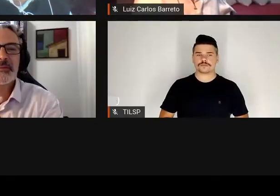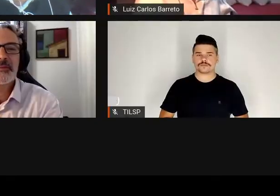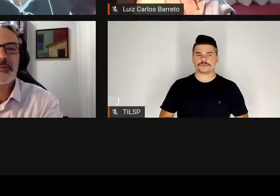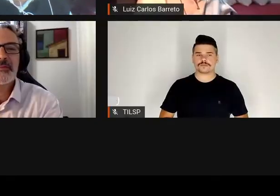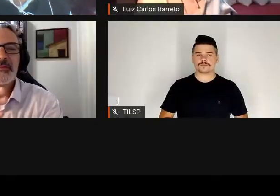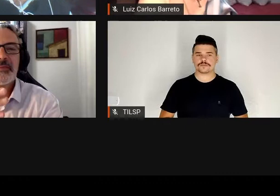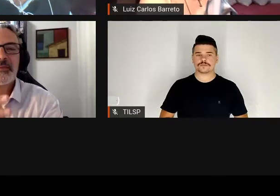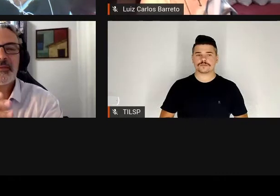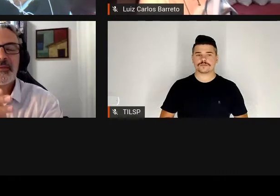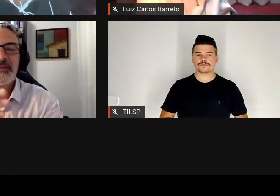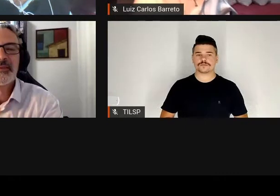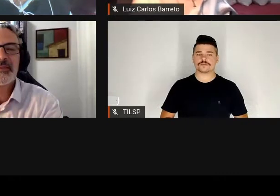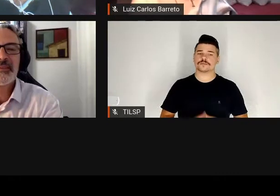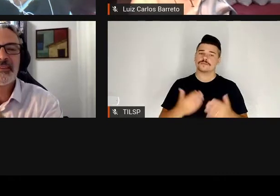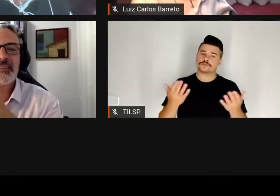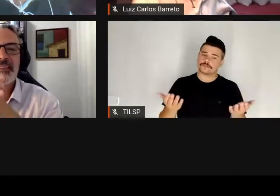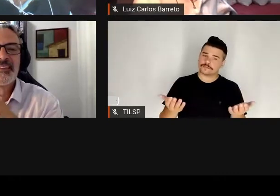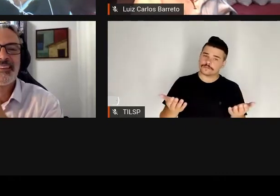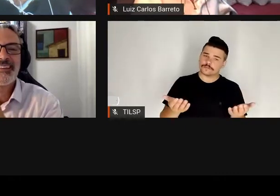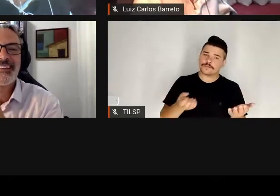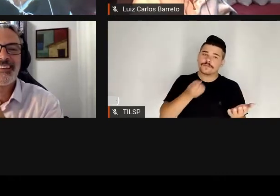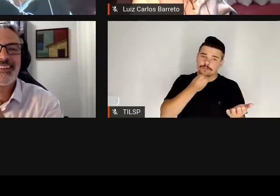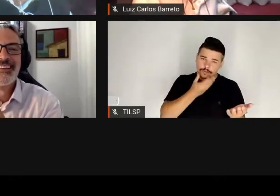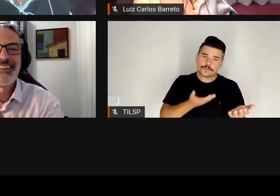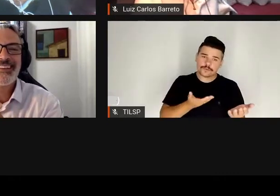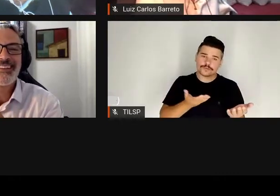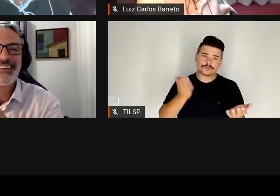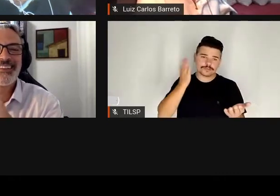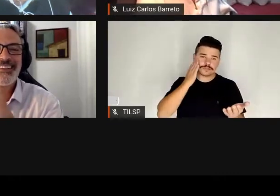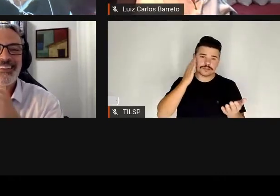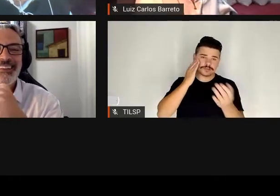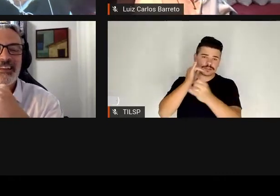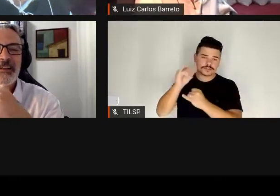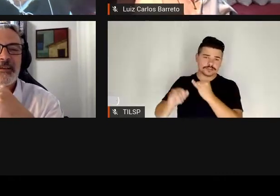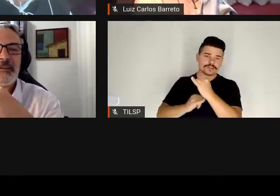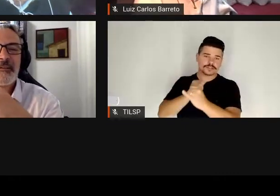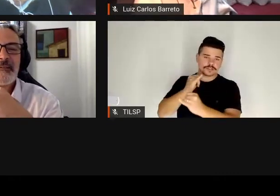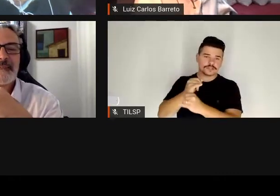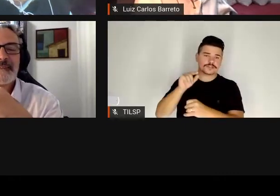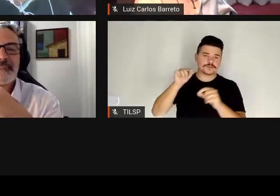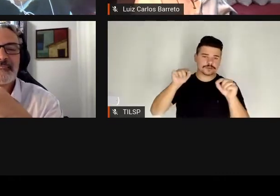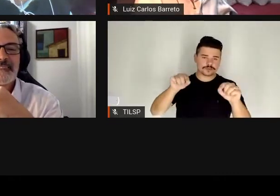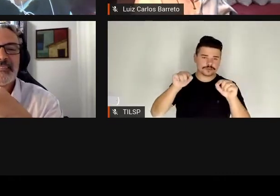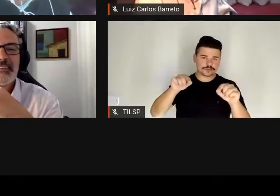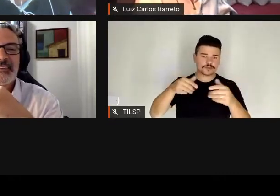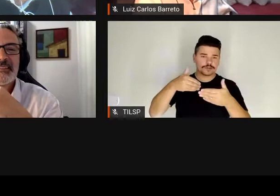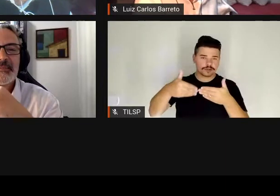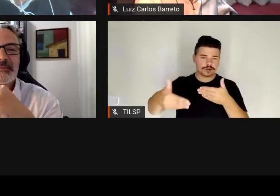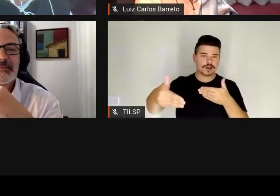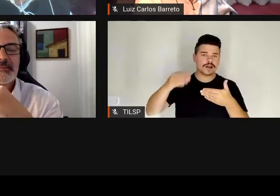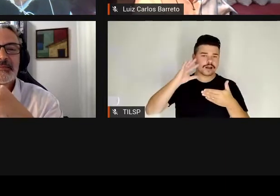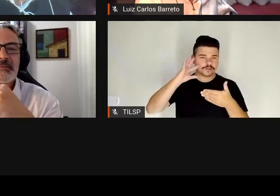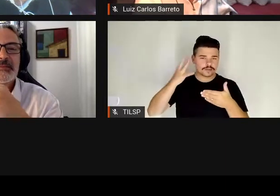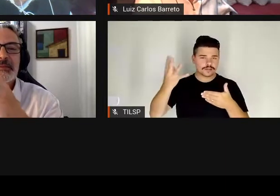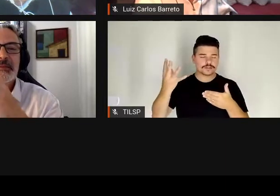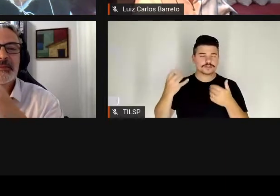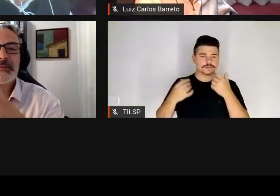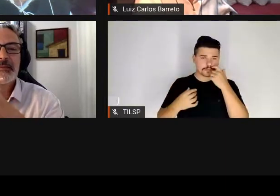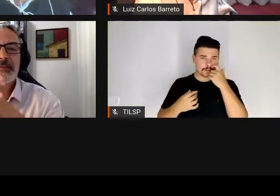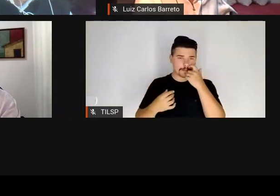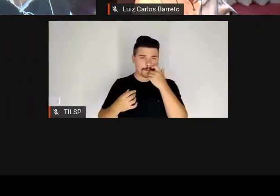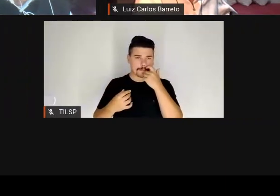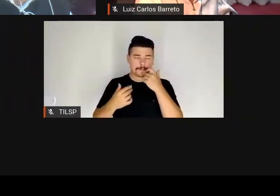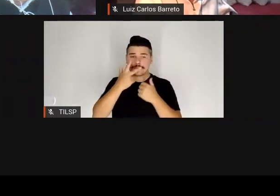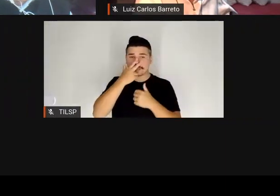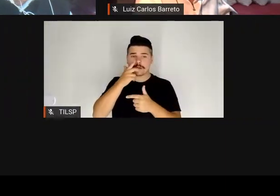Bom, como costuma acontecer, mas acho que estamos com alguma dificuldade